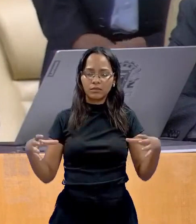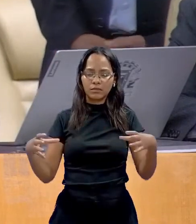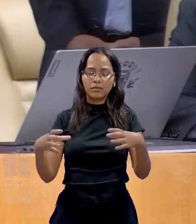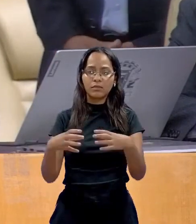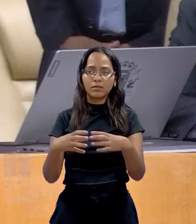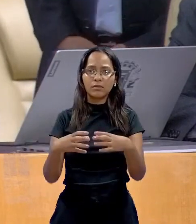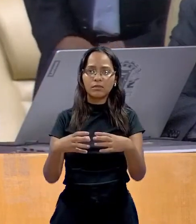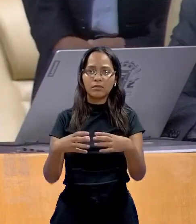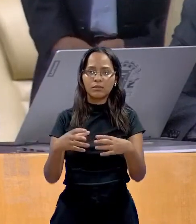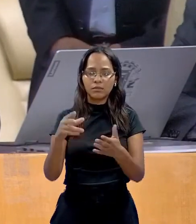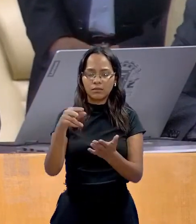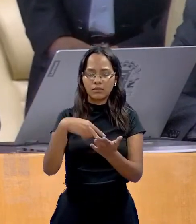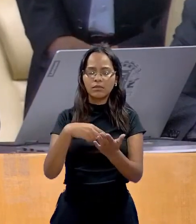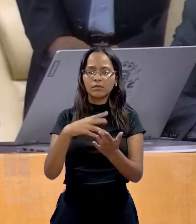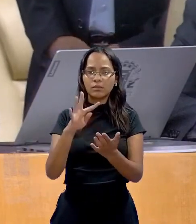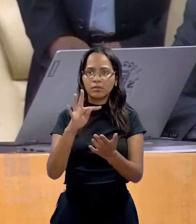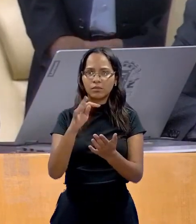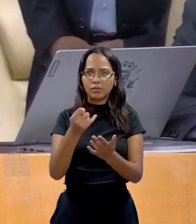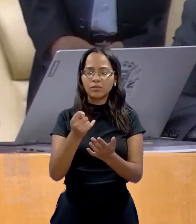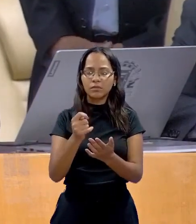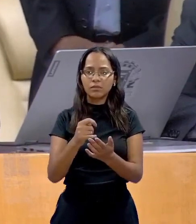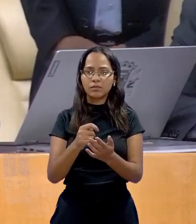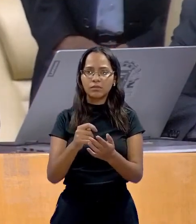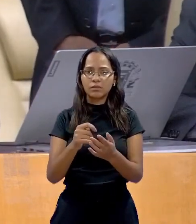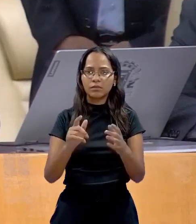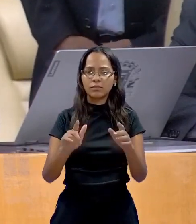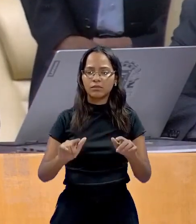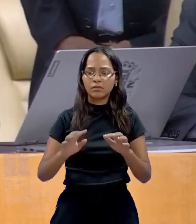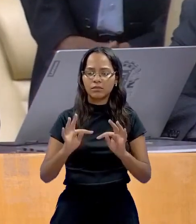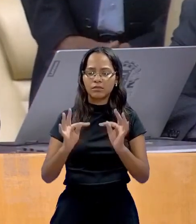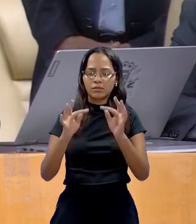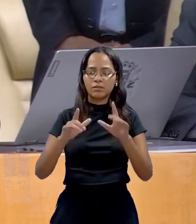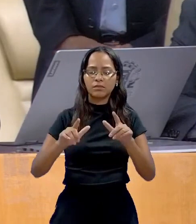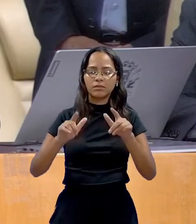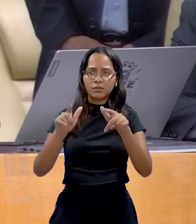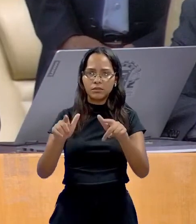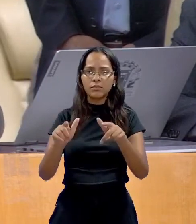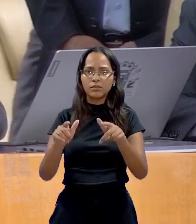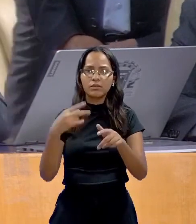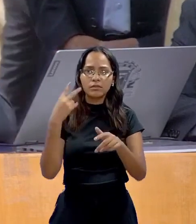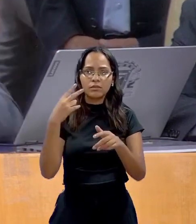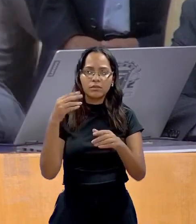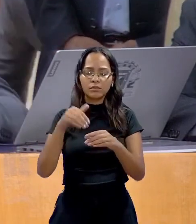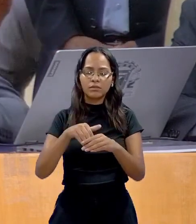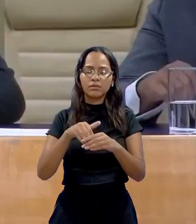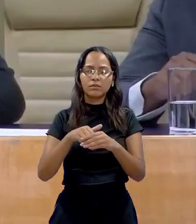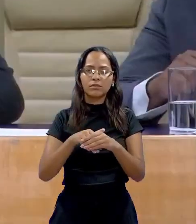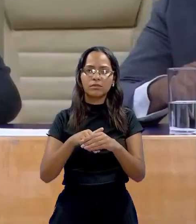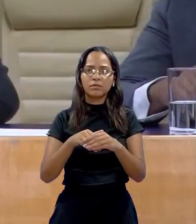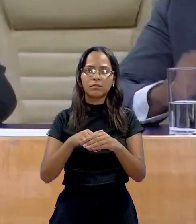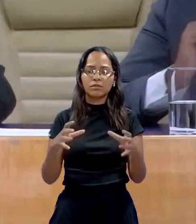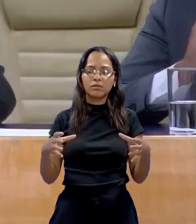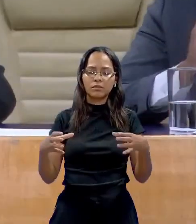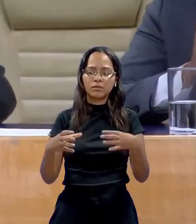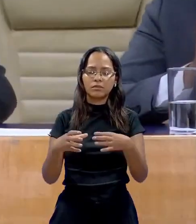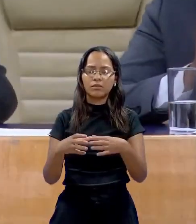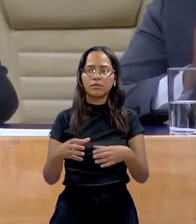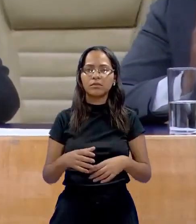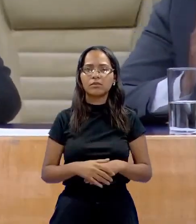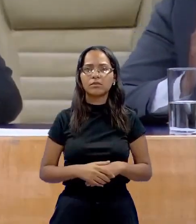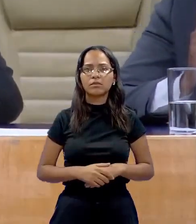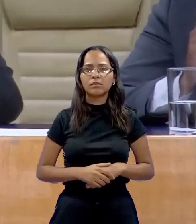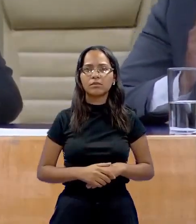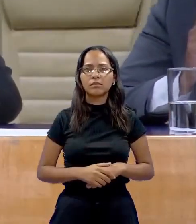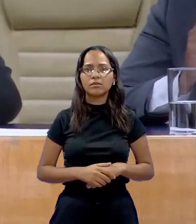faça a leitura de todos os títulos dos vereadores aqui presentes para que nós possamos votar em bloco. Senhor presidente, são o projeto